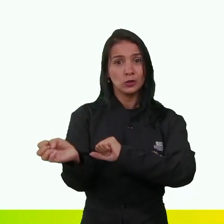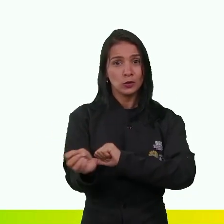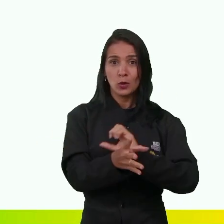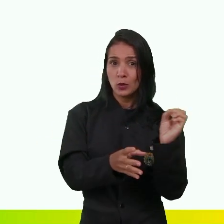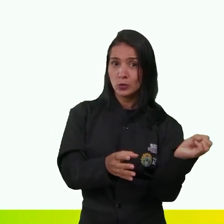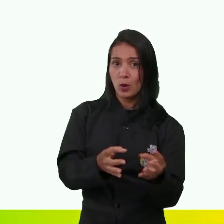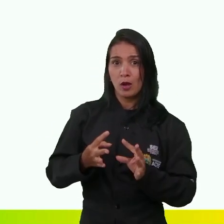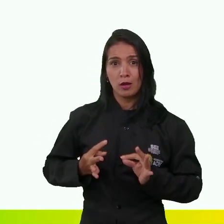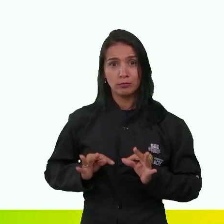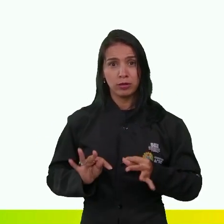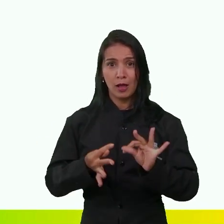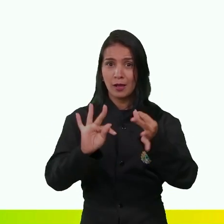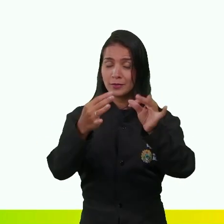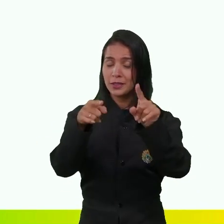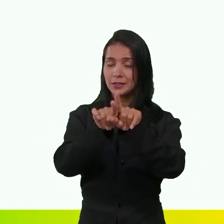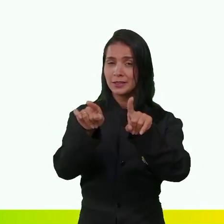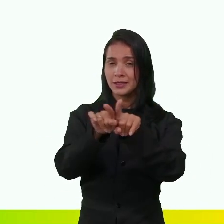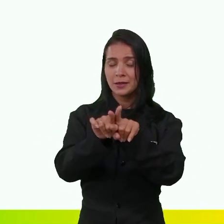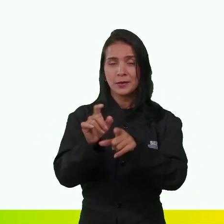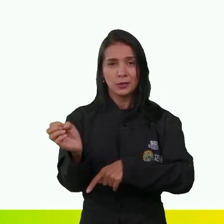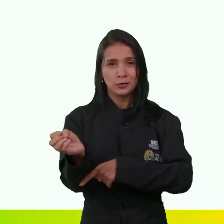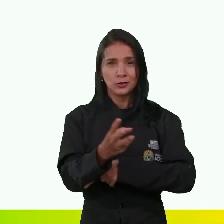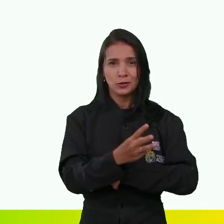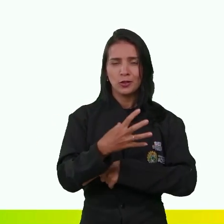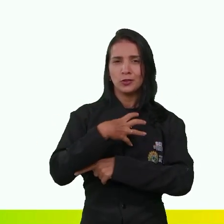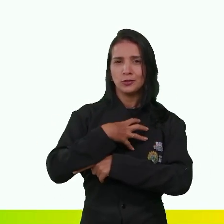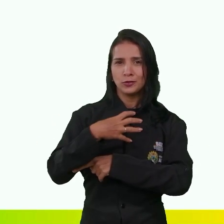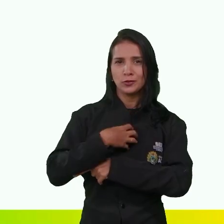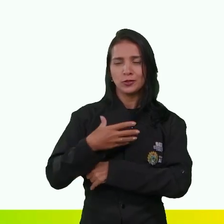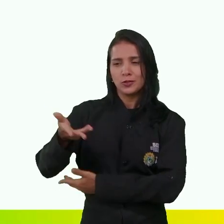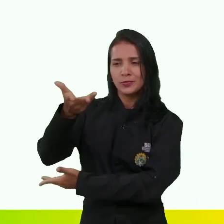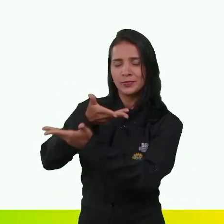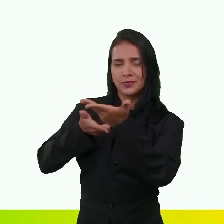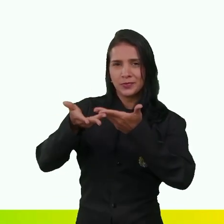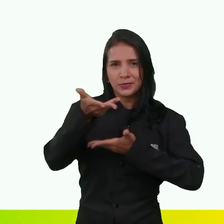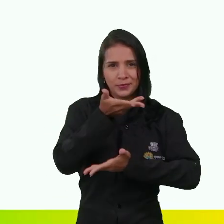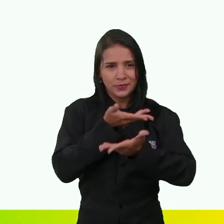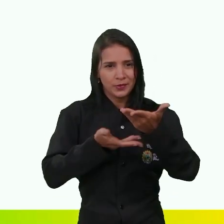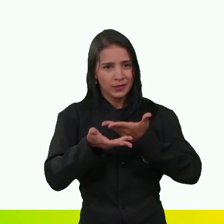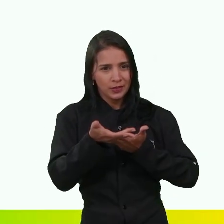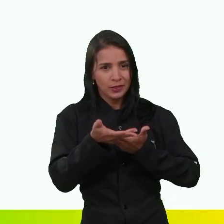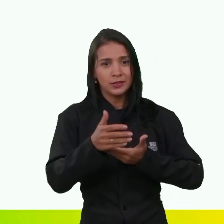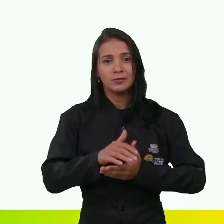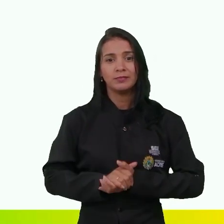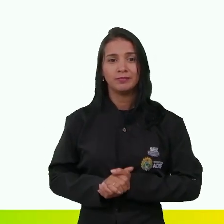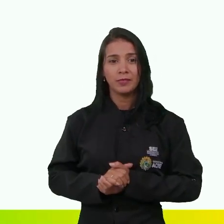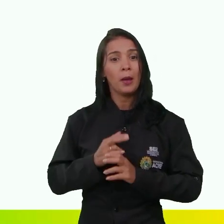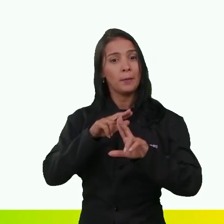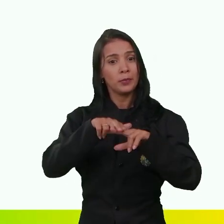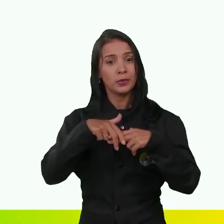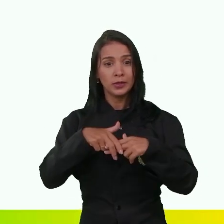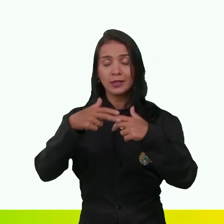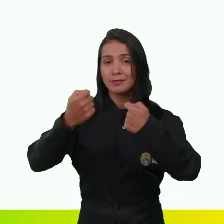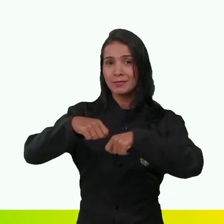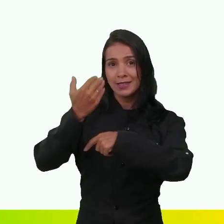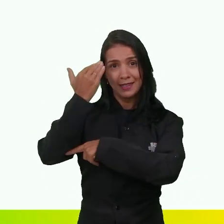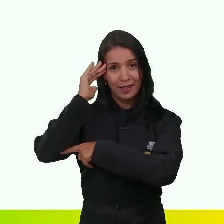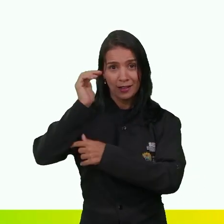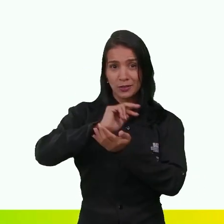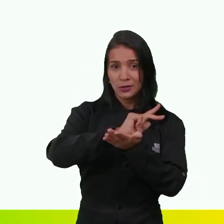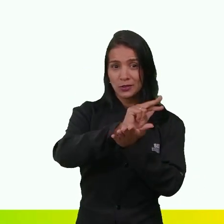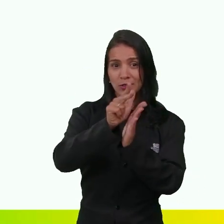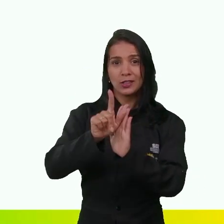tecnologias, novas mídias e novas formas de interação. Então, entender esses gêneros é